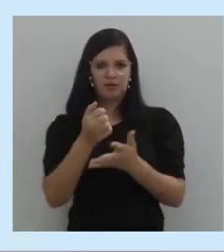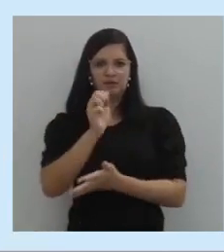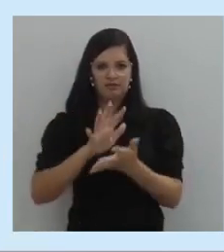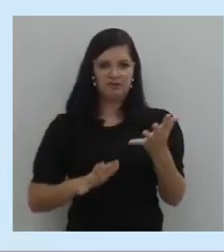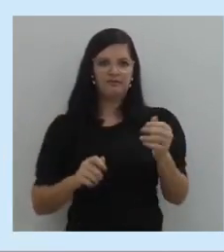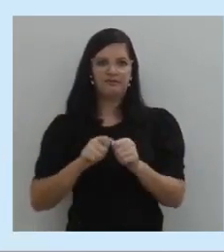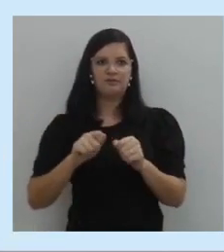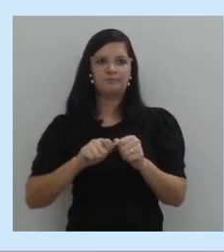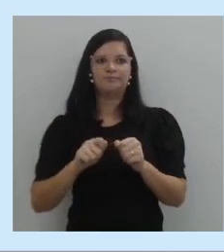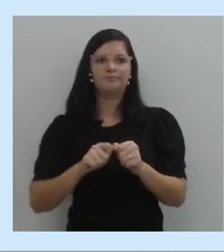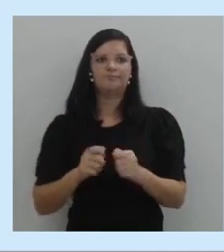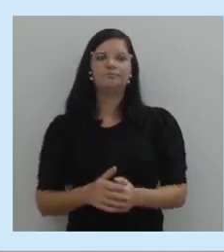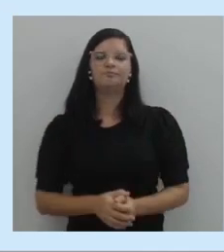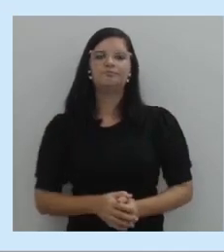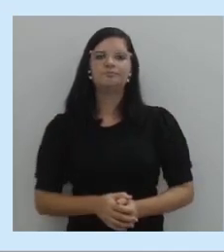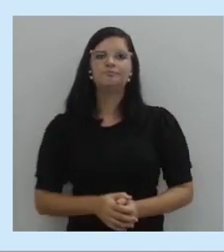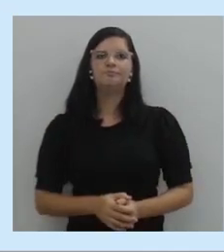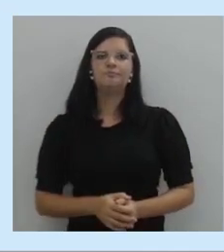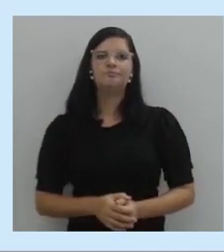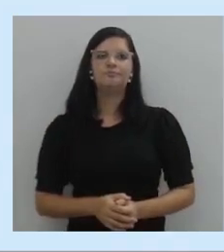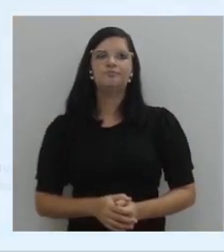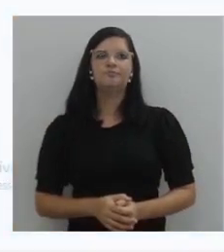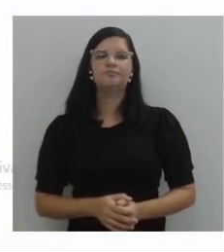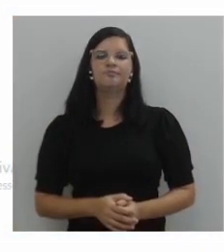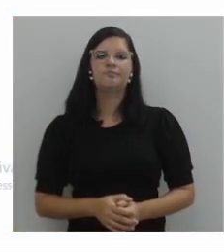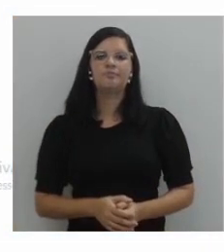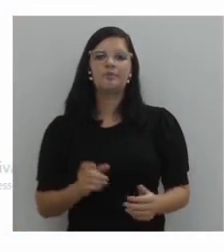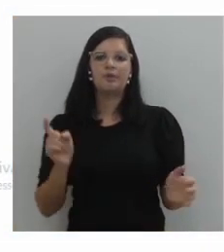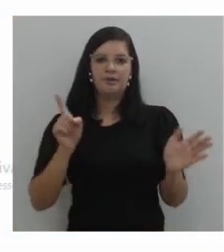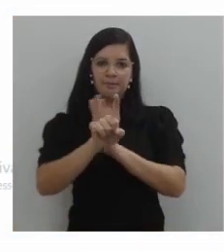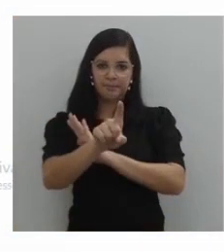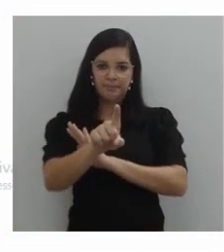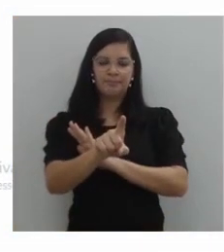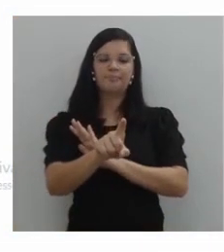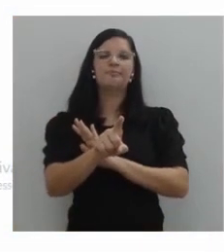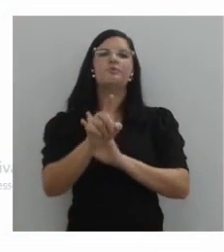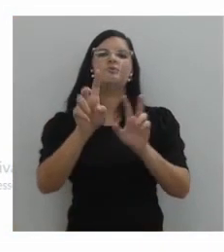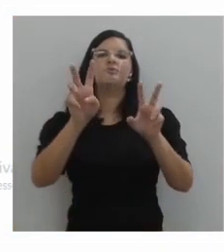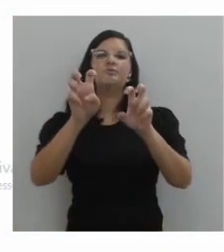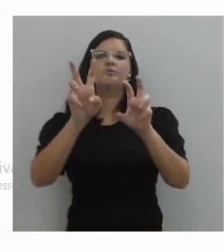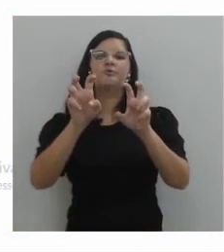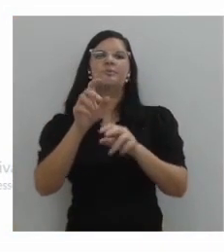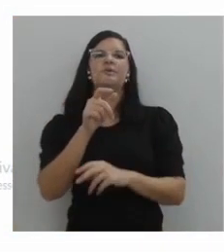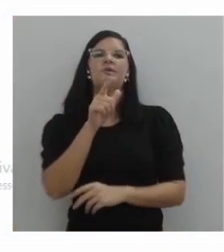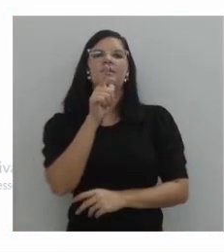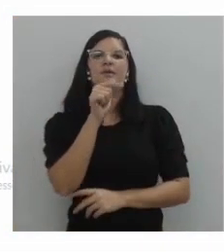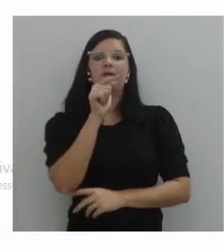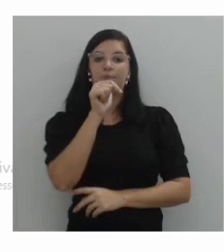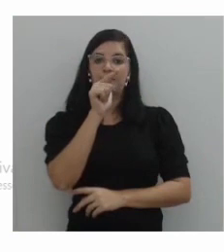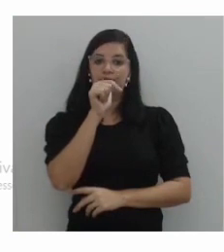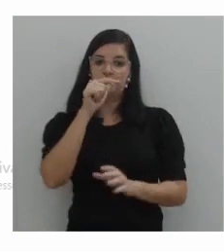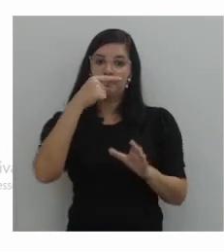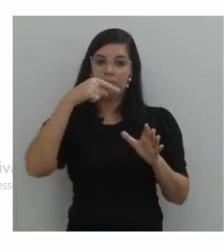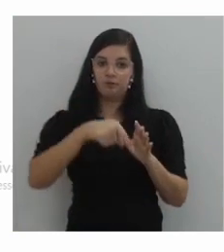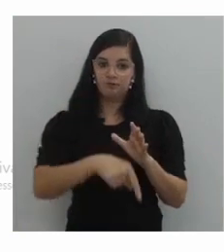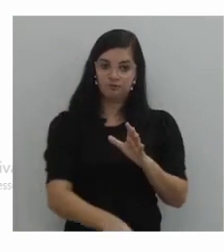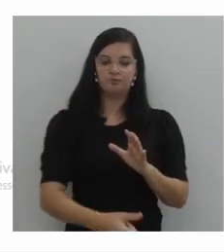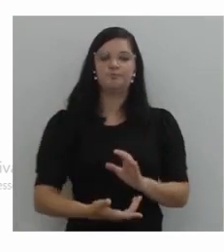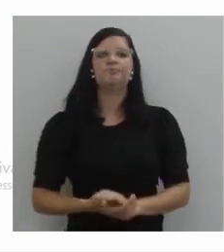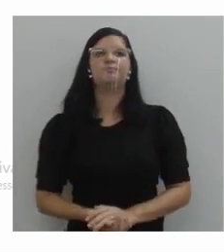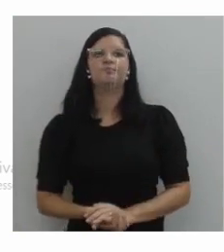aqui agora, certo? Acompanha na tela. Então, tem uma questão aí sobre aquíferos,